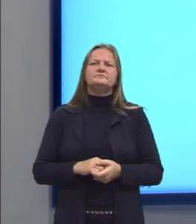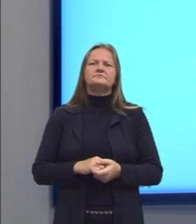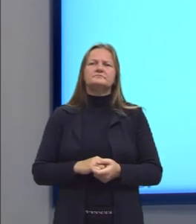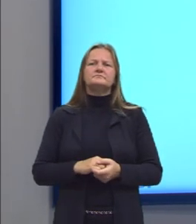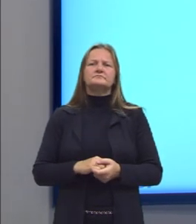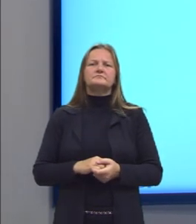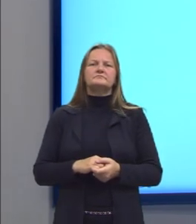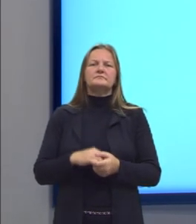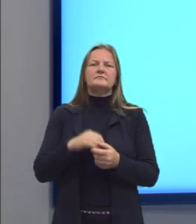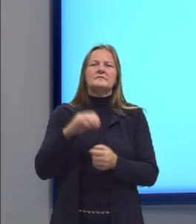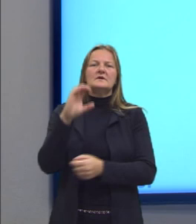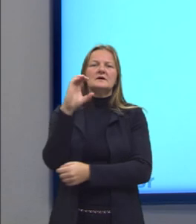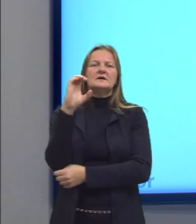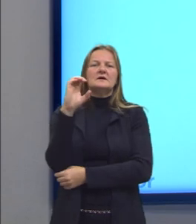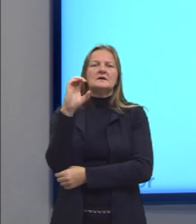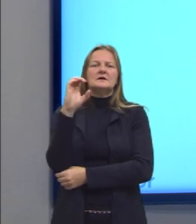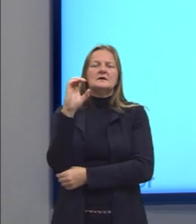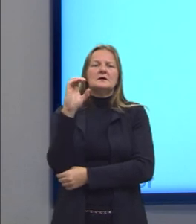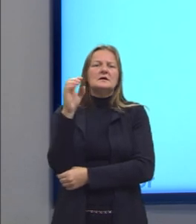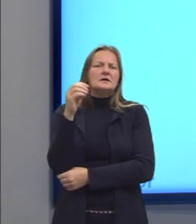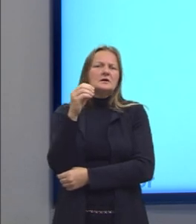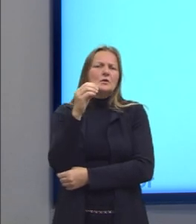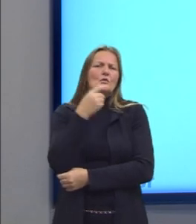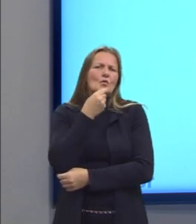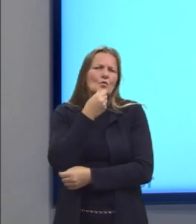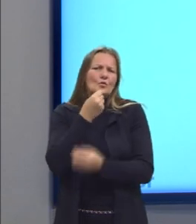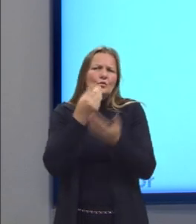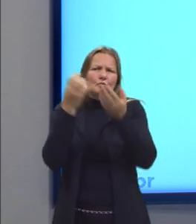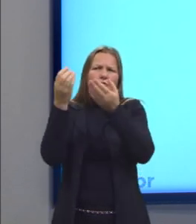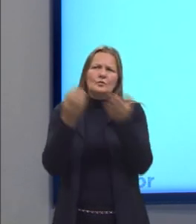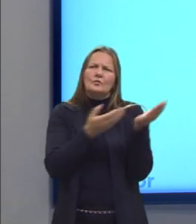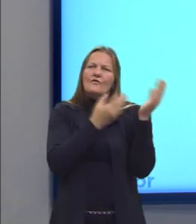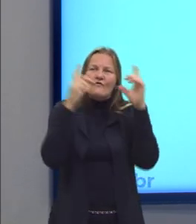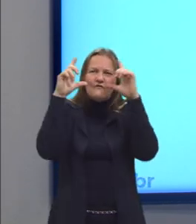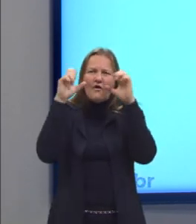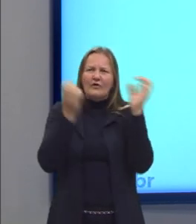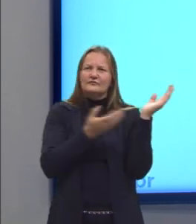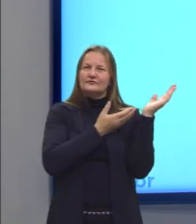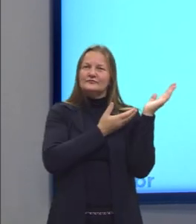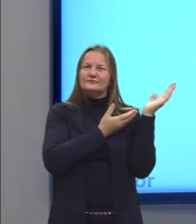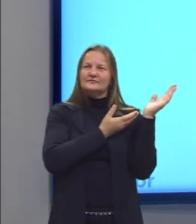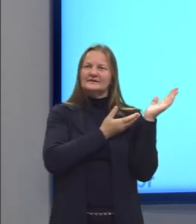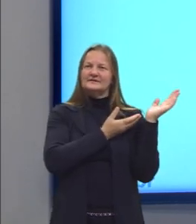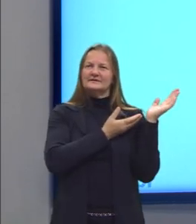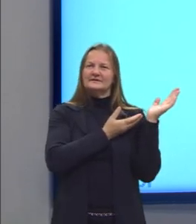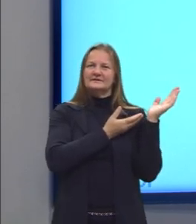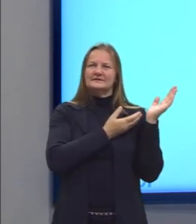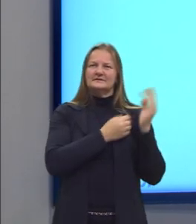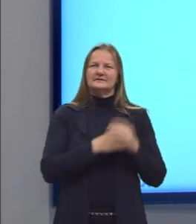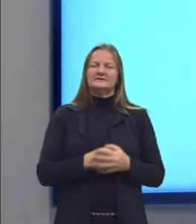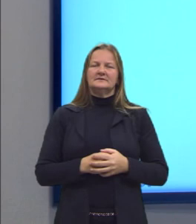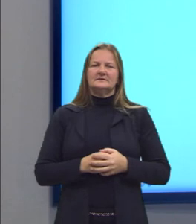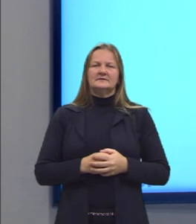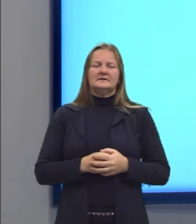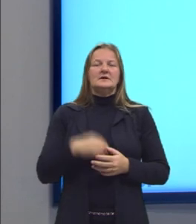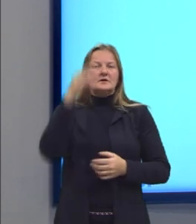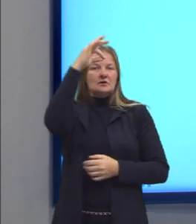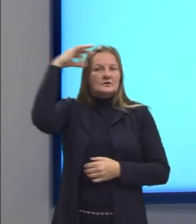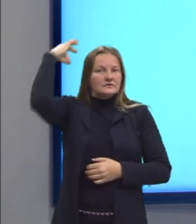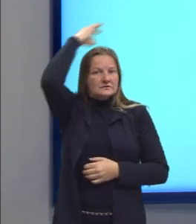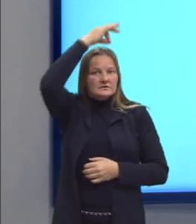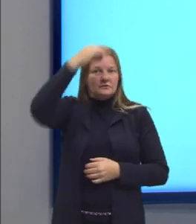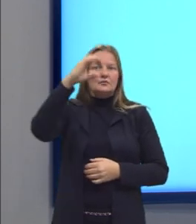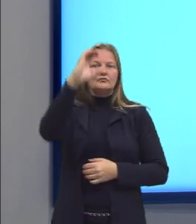aqui você caído vai estar no Santo Agostinho aqui está tão nosso amigo Santo Agostinho o Santo Agostinho é um santo católico